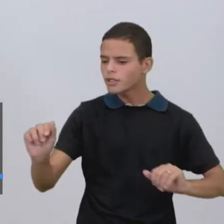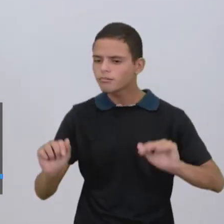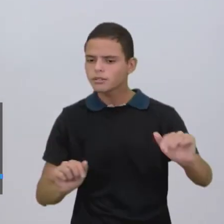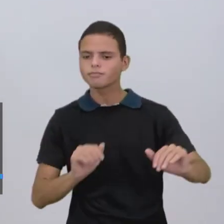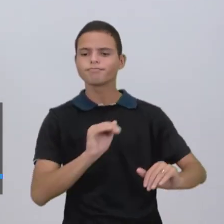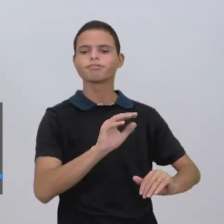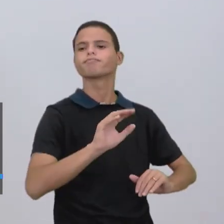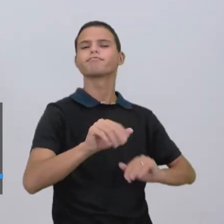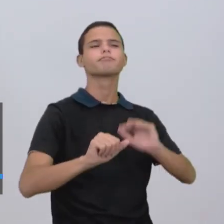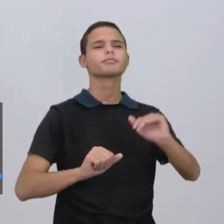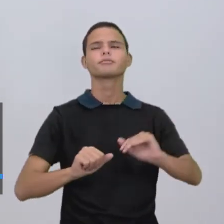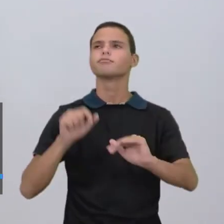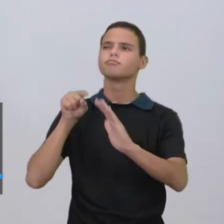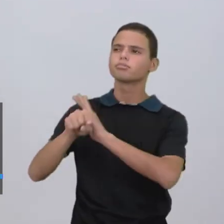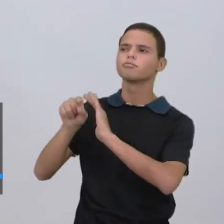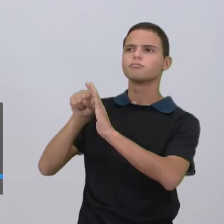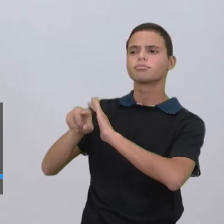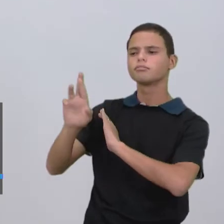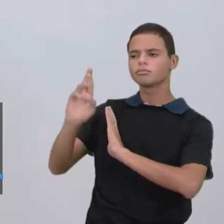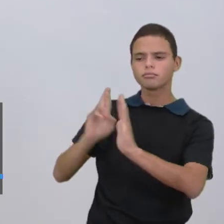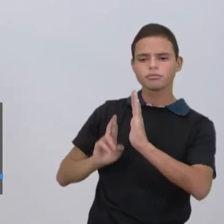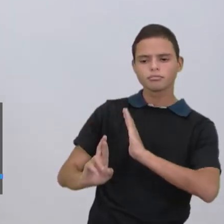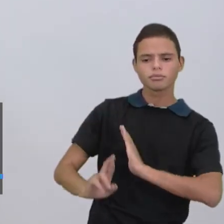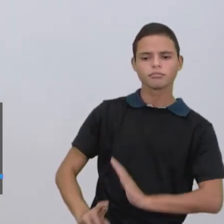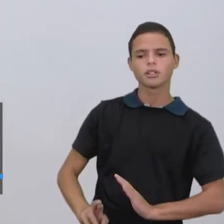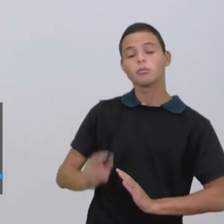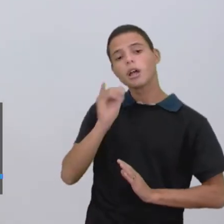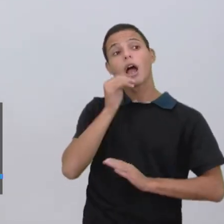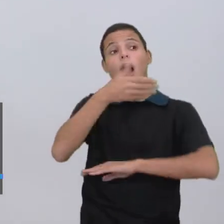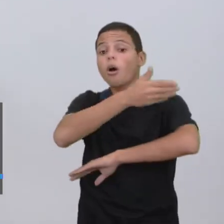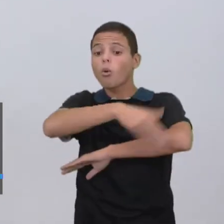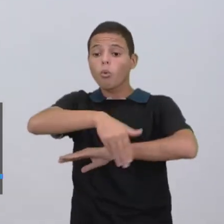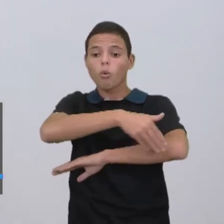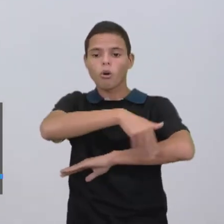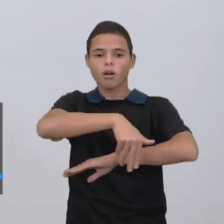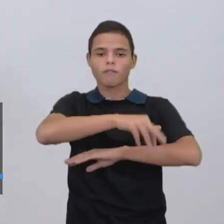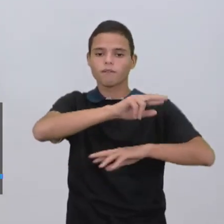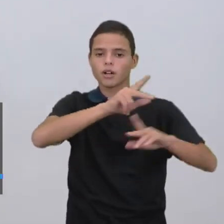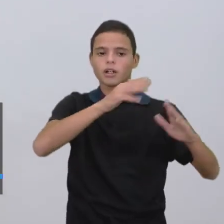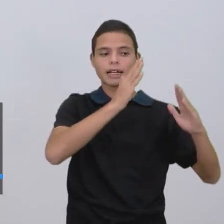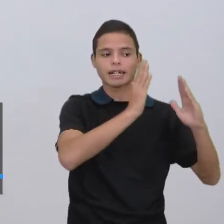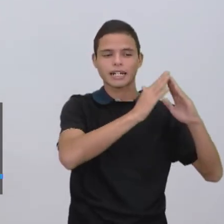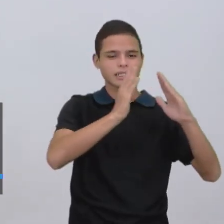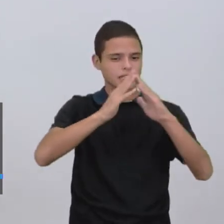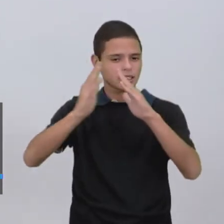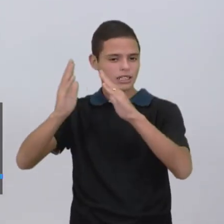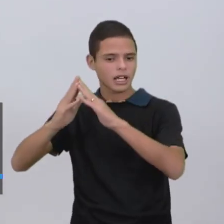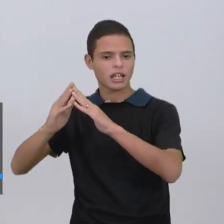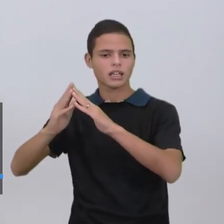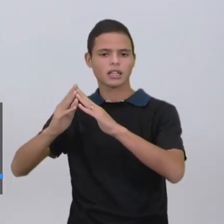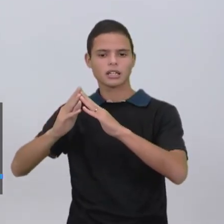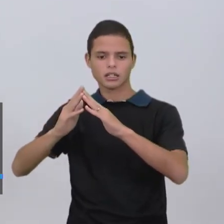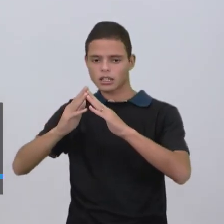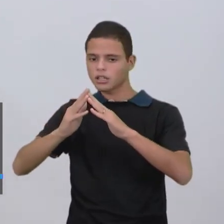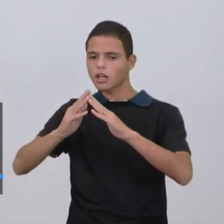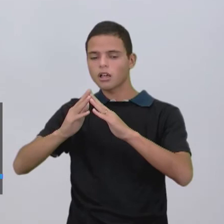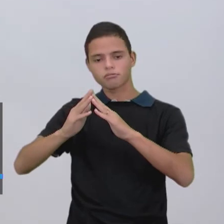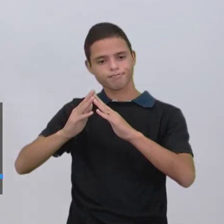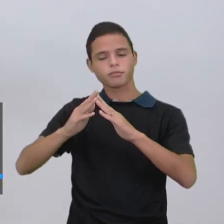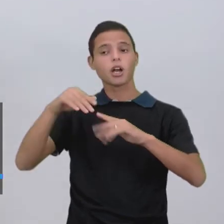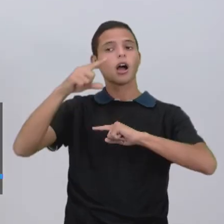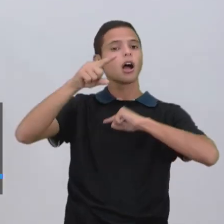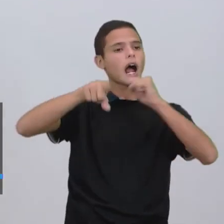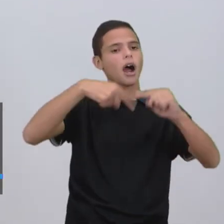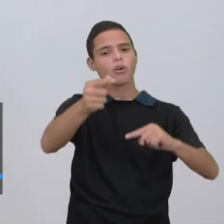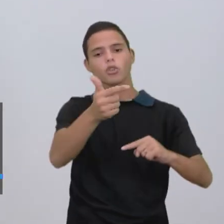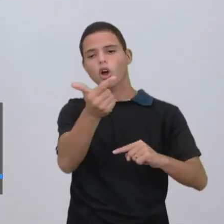no próximo eu vou tocar nos da direita, não, no da esquerda. E vou indo. Ah, não, eu moro numa rua, tem várias ruas. Nessa rua aqui, eu vou pegar o lado direito os pares. Na outra, eu vou